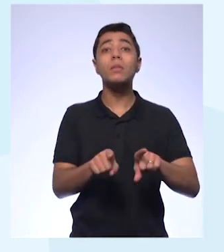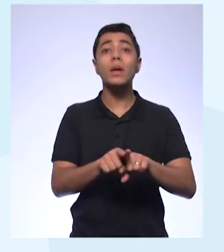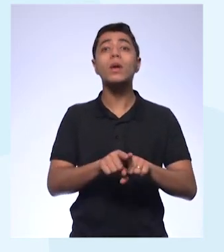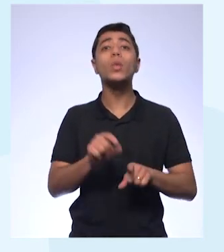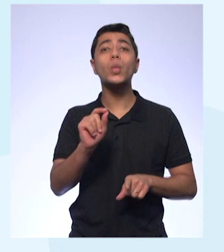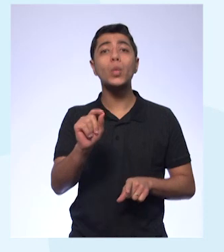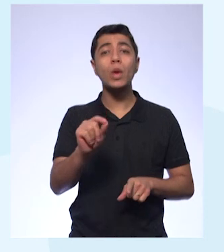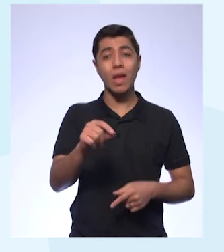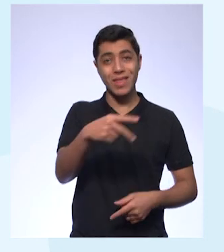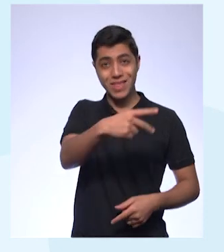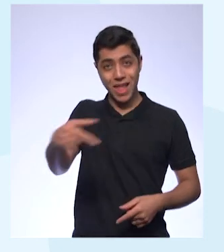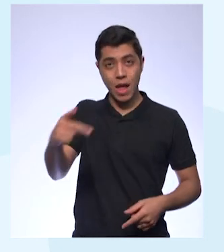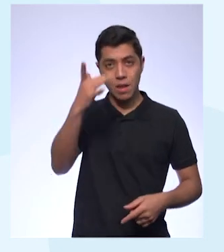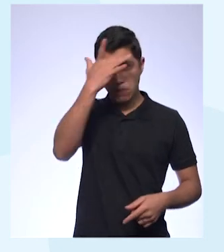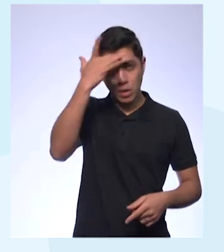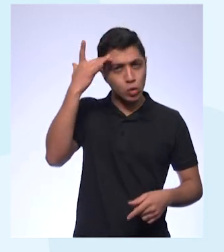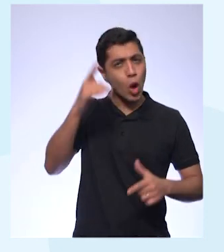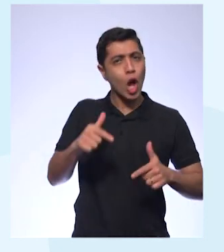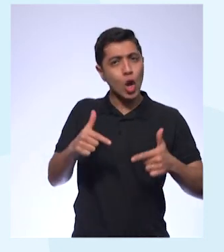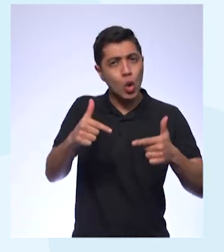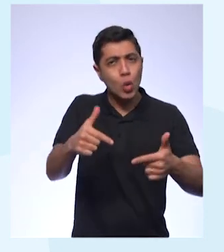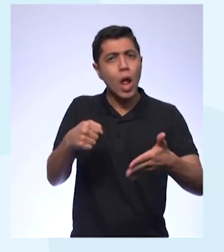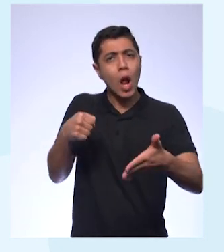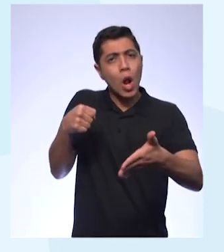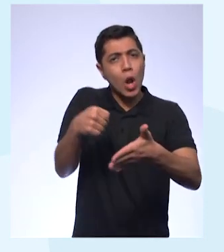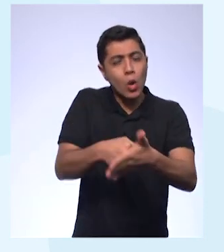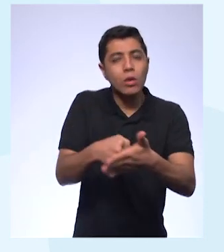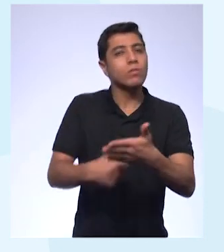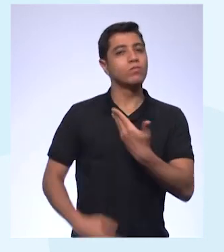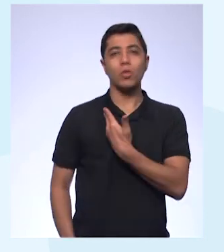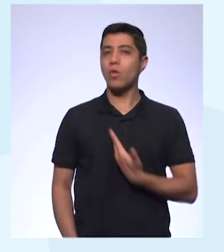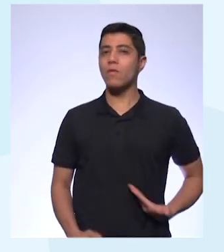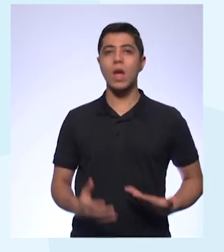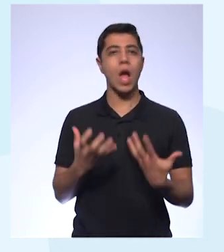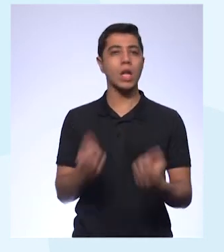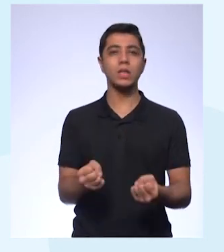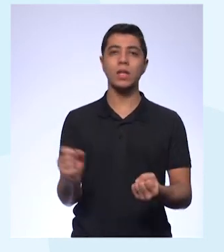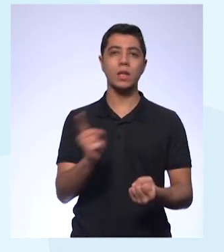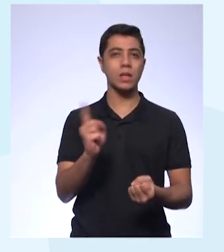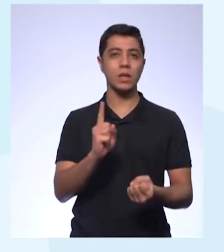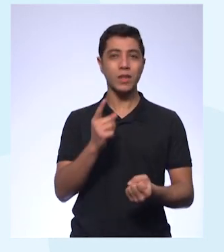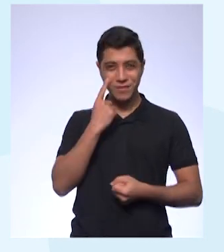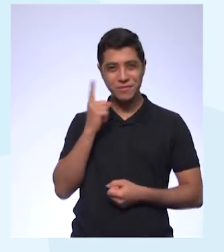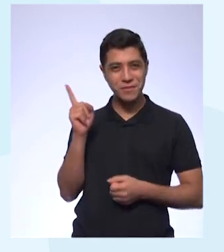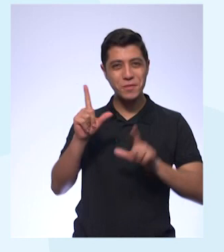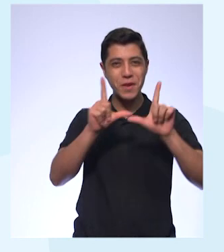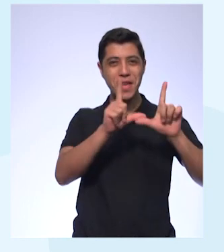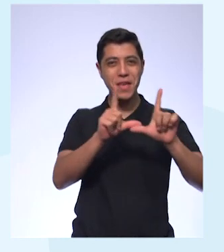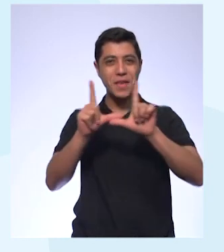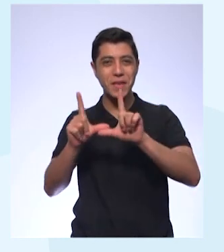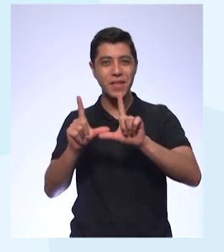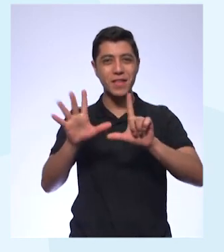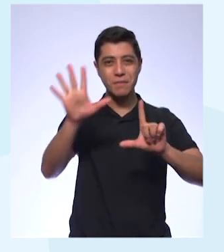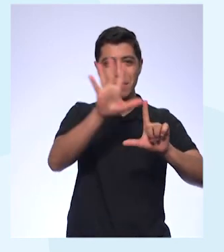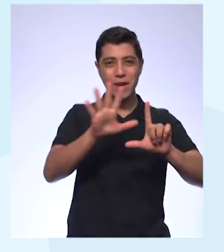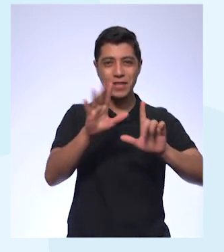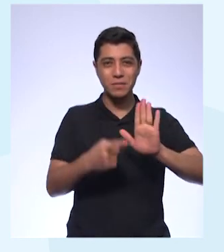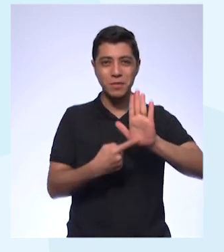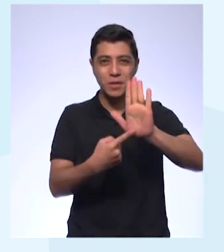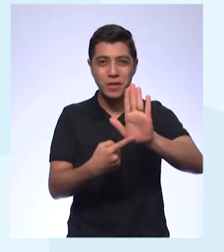de luta por direitos. As próprias imagens que analisamos denunciam isso, né? Greves,